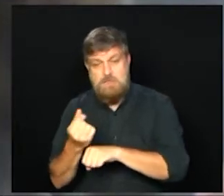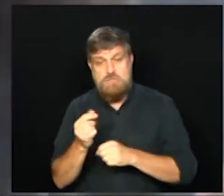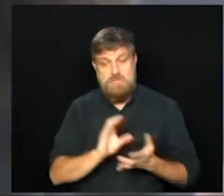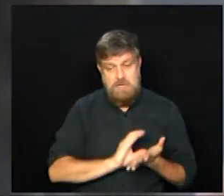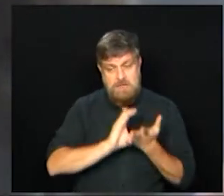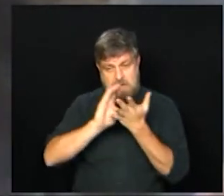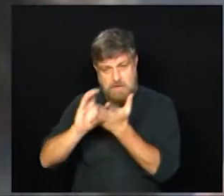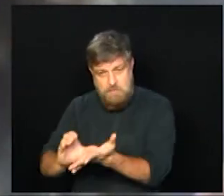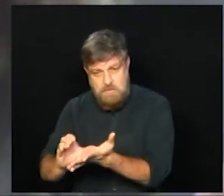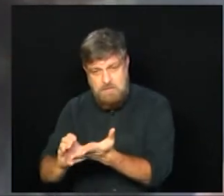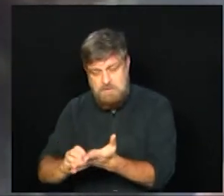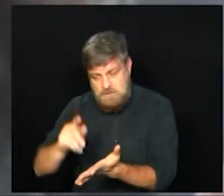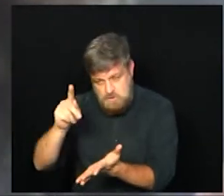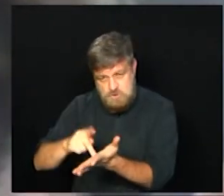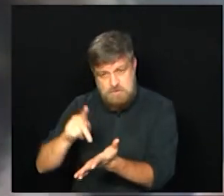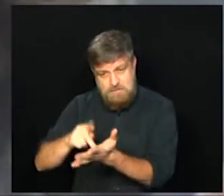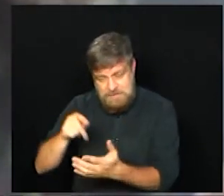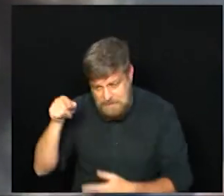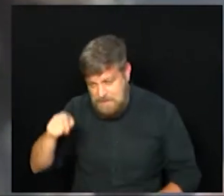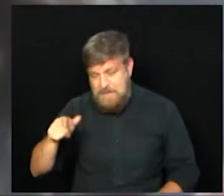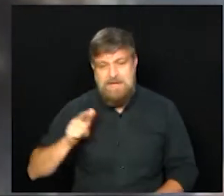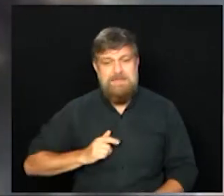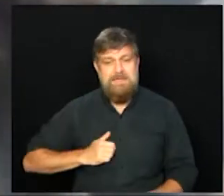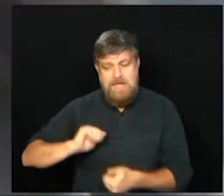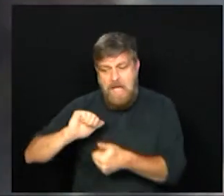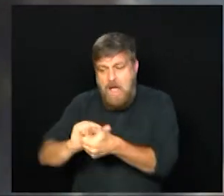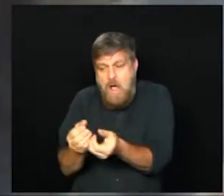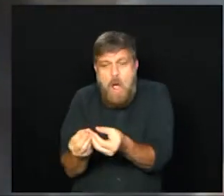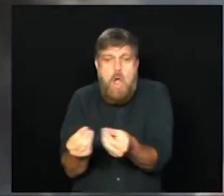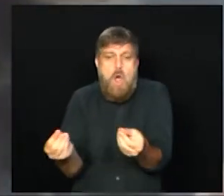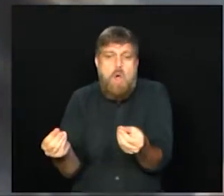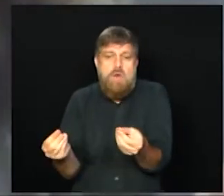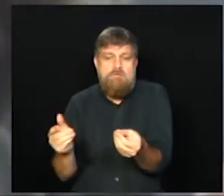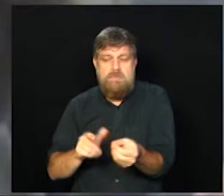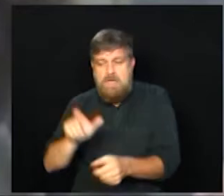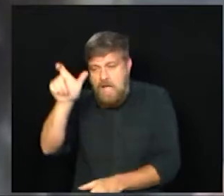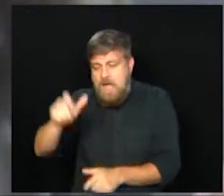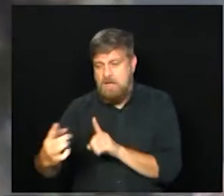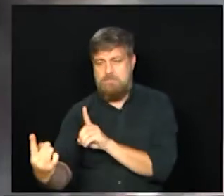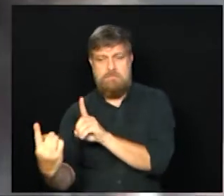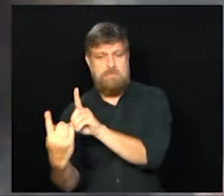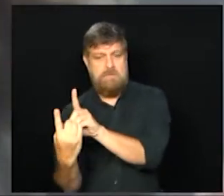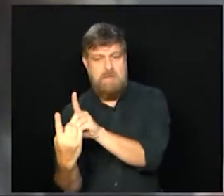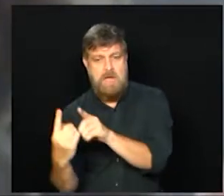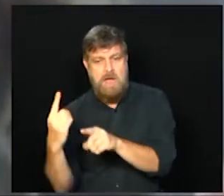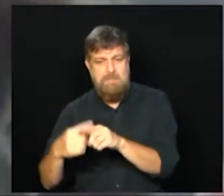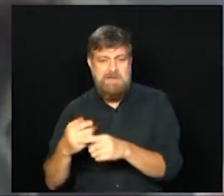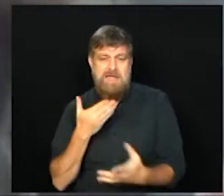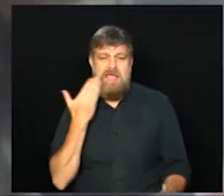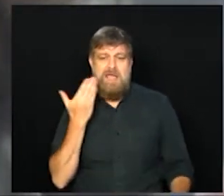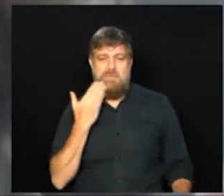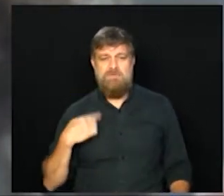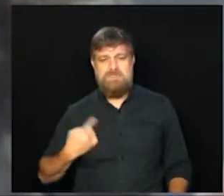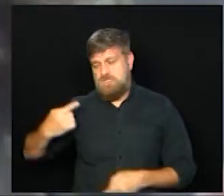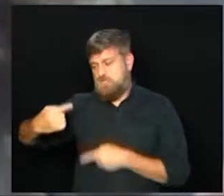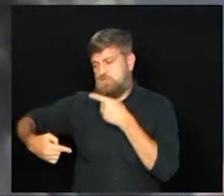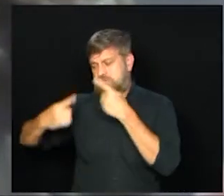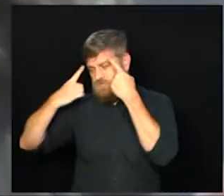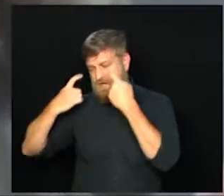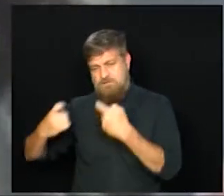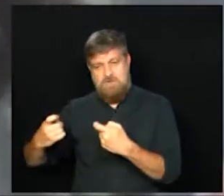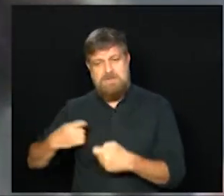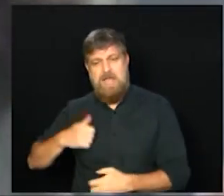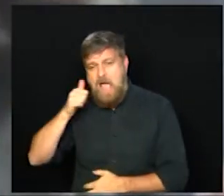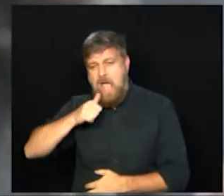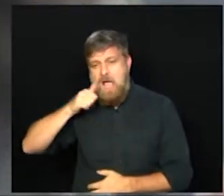de fato, chegue e qualifique o trabalho de quem está lá na ponta. Porque é muito fácil a gente discutir a violência contra a mulher